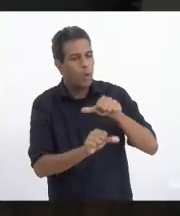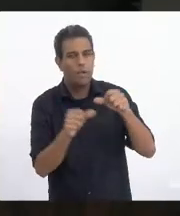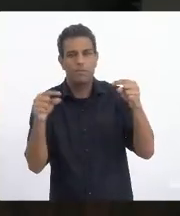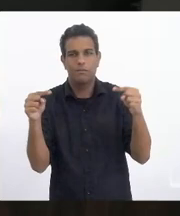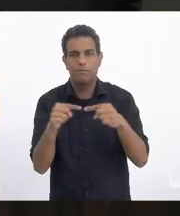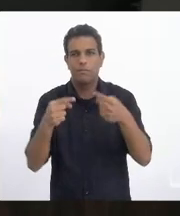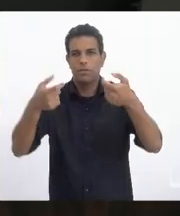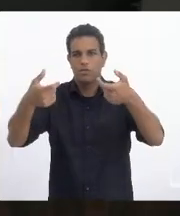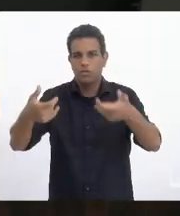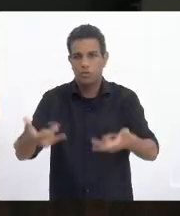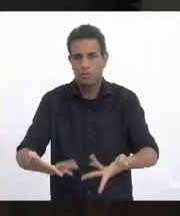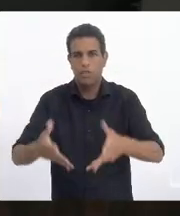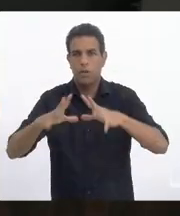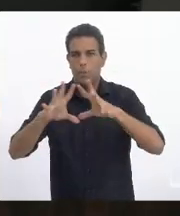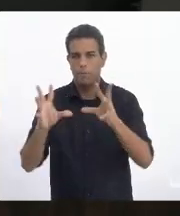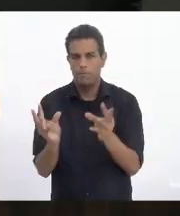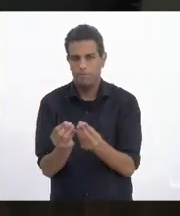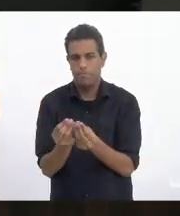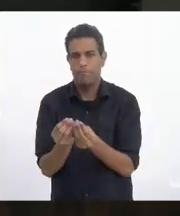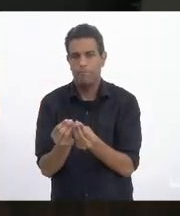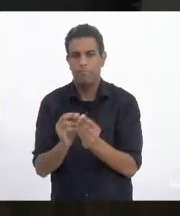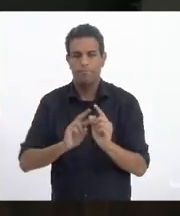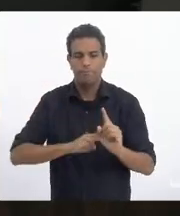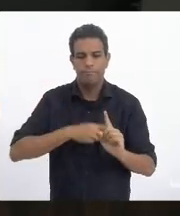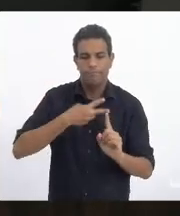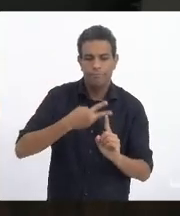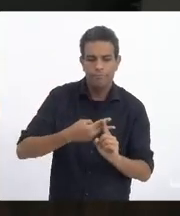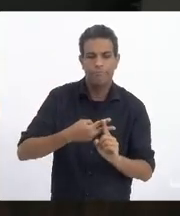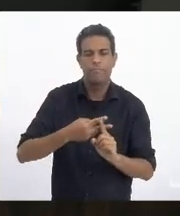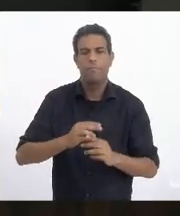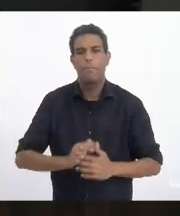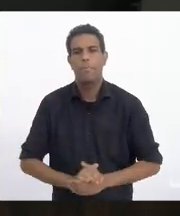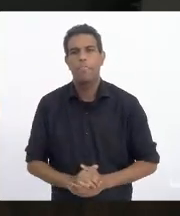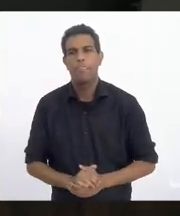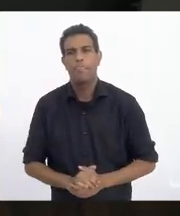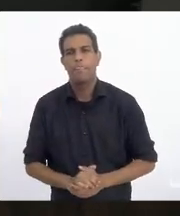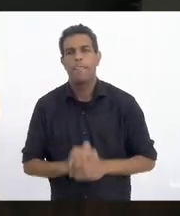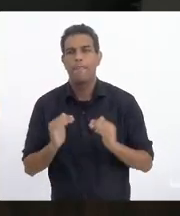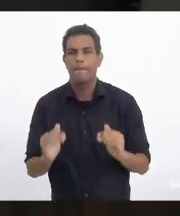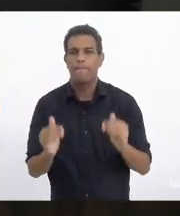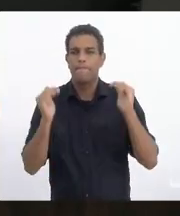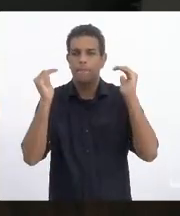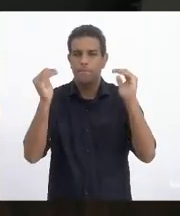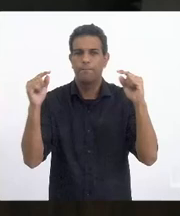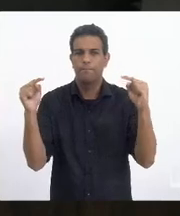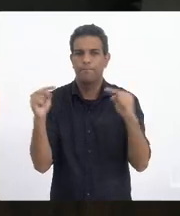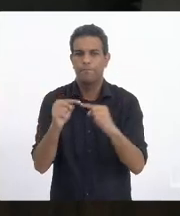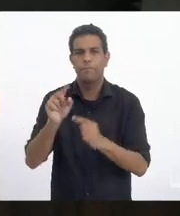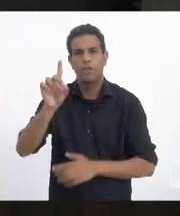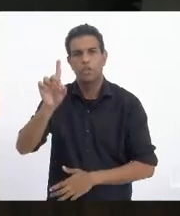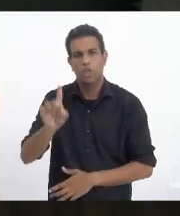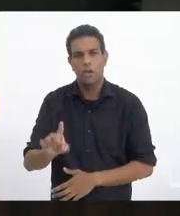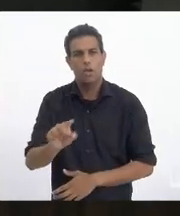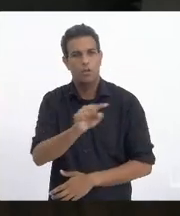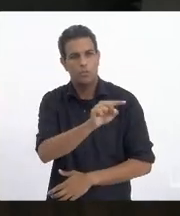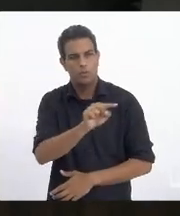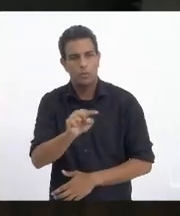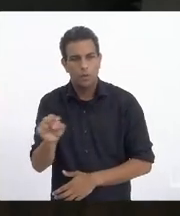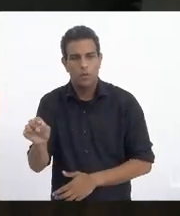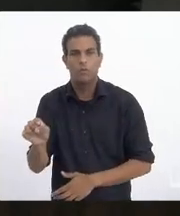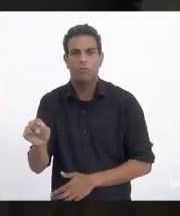nós falamos aqui há pouco, agora há pouco, de gratificações, de posto acima, que já é direito garantido